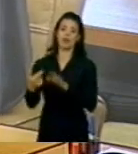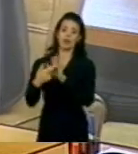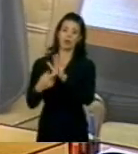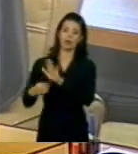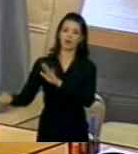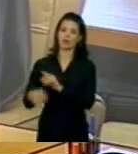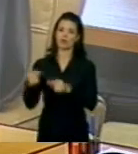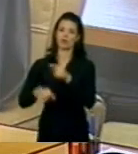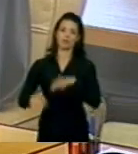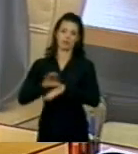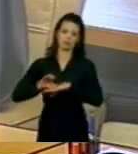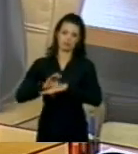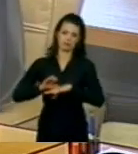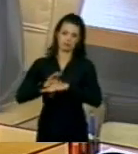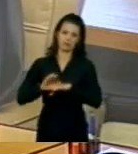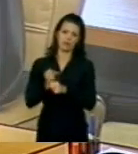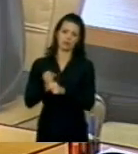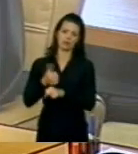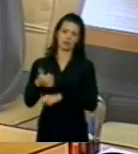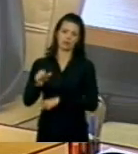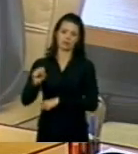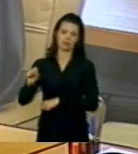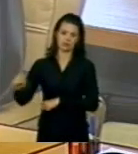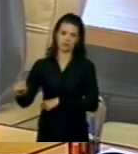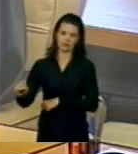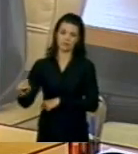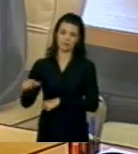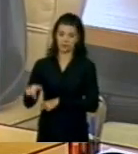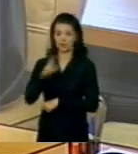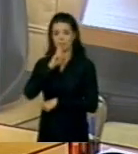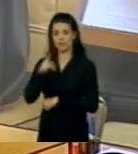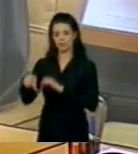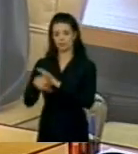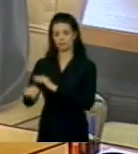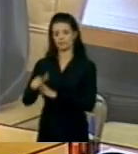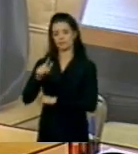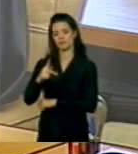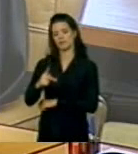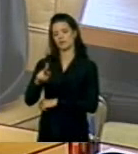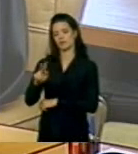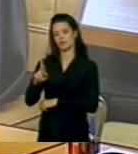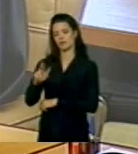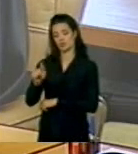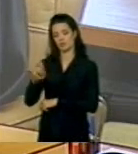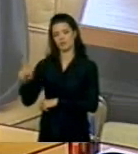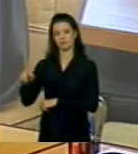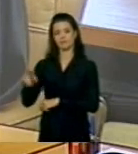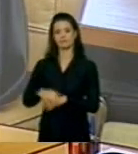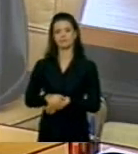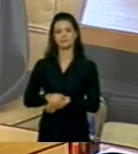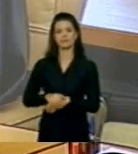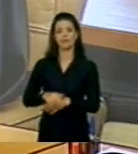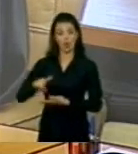previsto pela Constituição de 88. Esta foi a posição da Procuradoria-Geral da República. Esse parecer veio